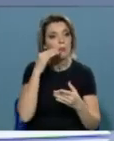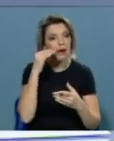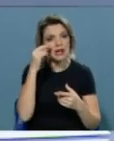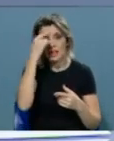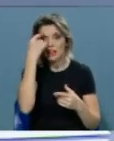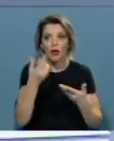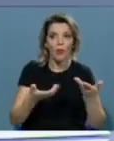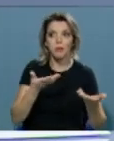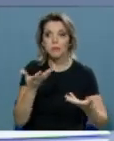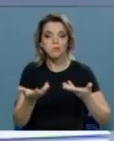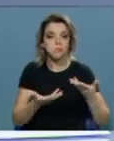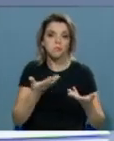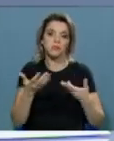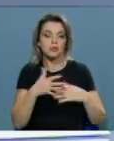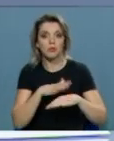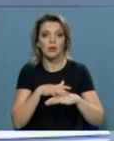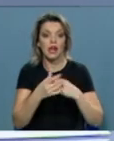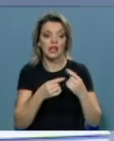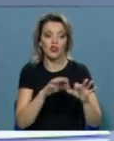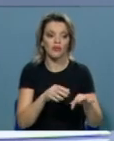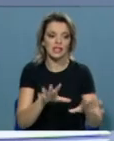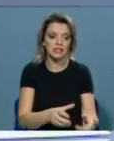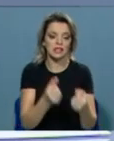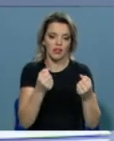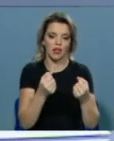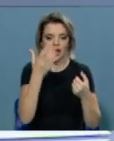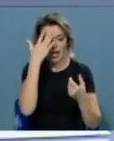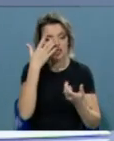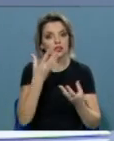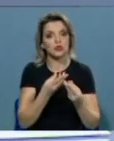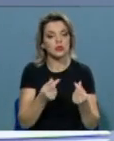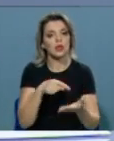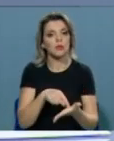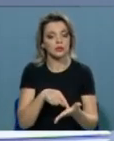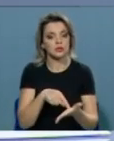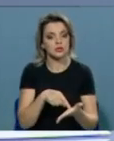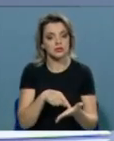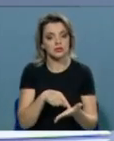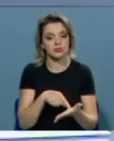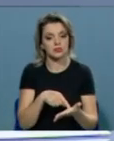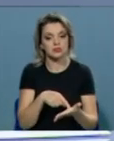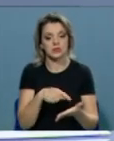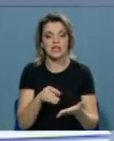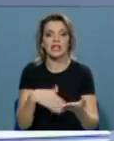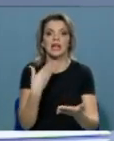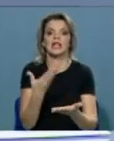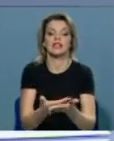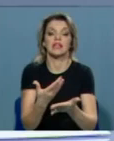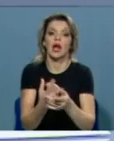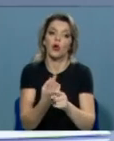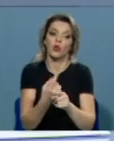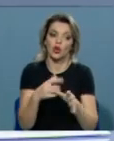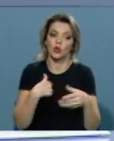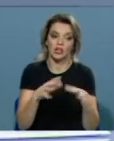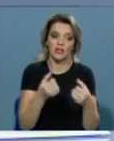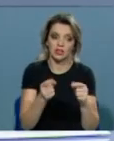por sabem pelos isso a água ela e os salvar o senhor esquecidos ou tem que ser imposto que eu não salvo de ferramentas para tu